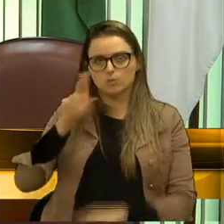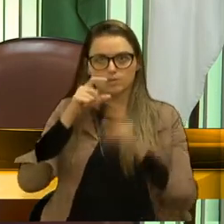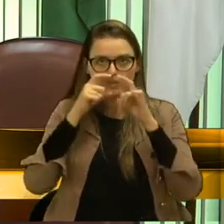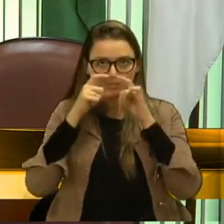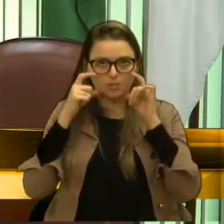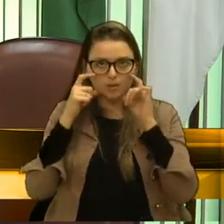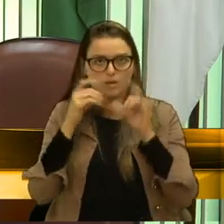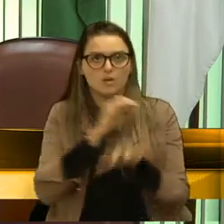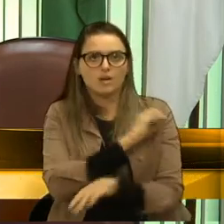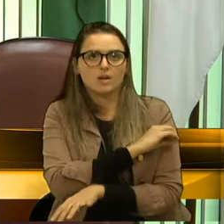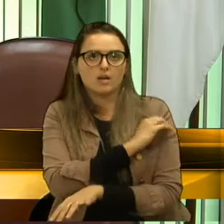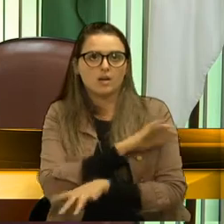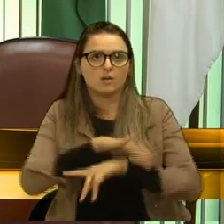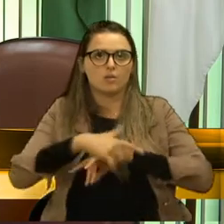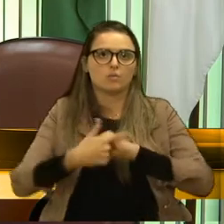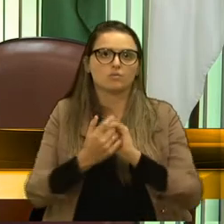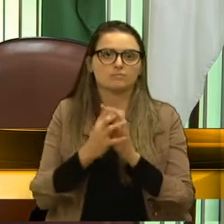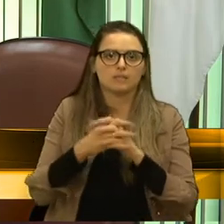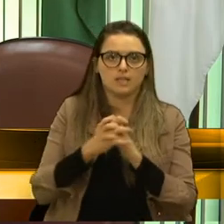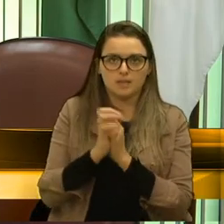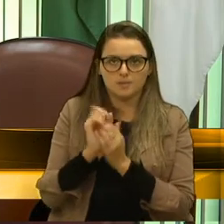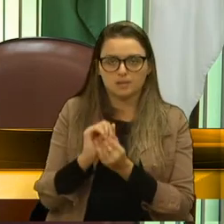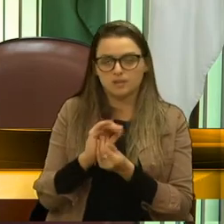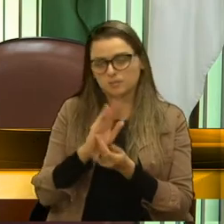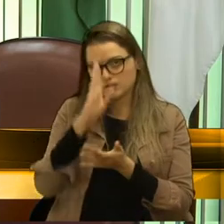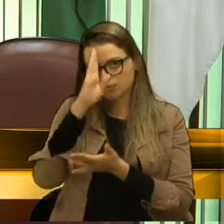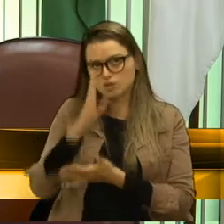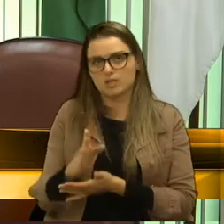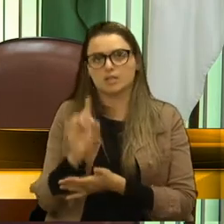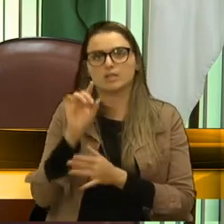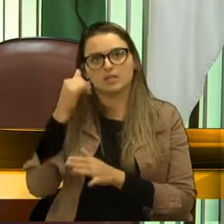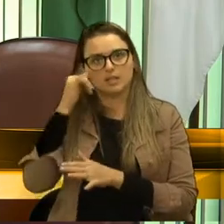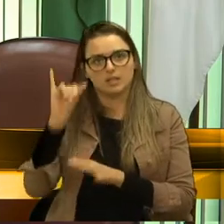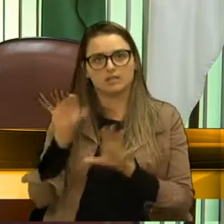máscara, álcool gel, lavando as mãos com frequência e evitando